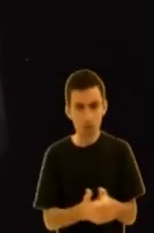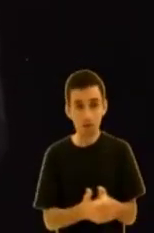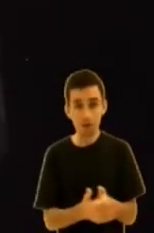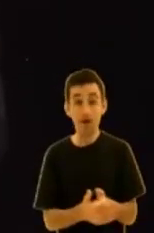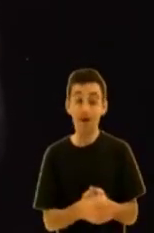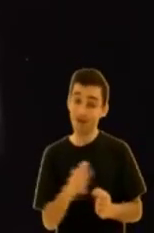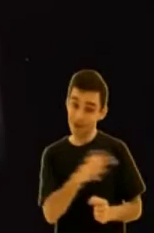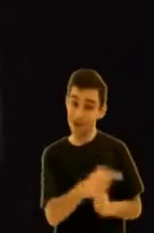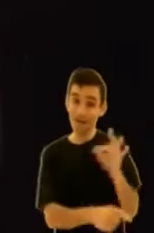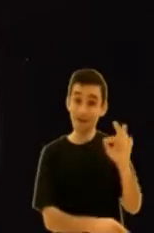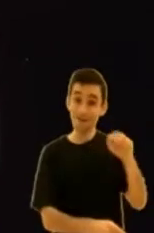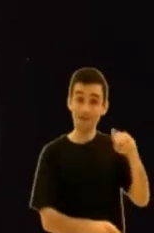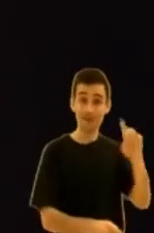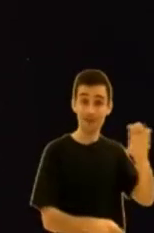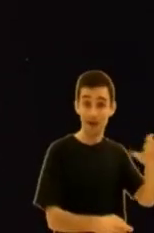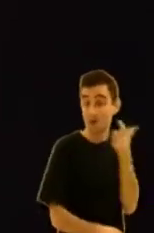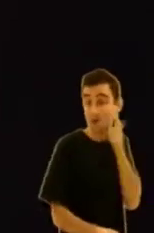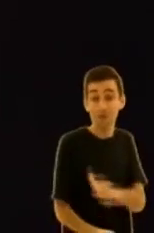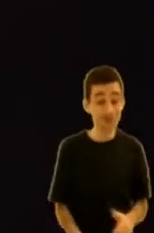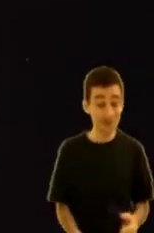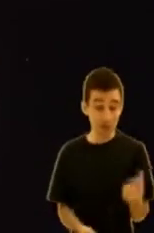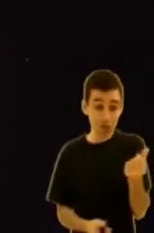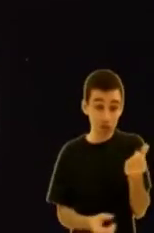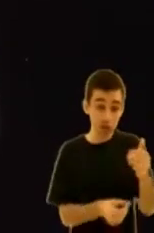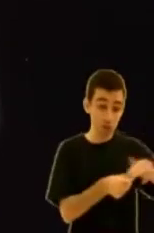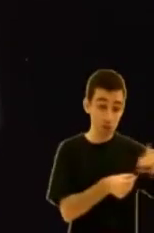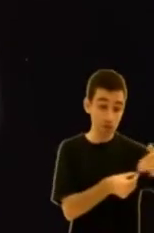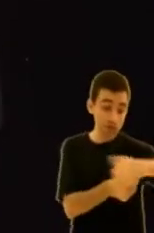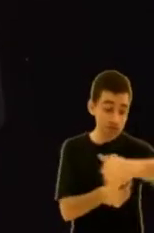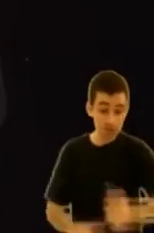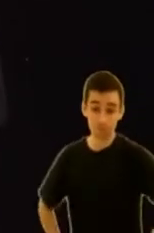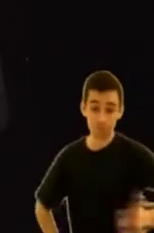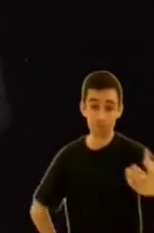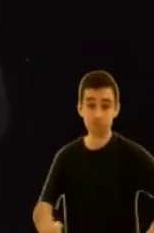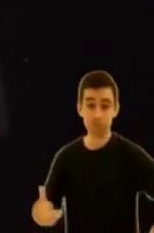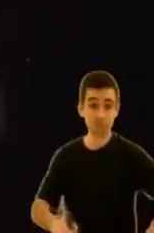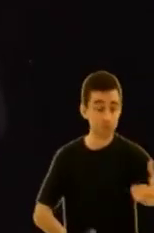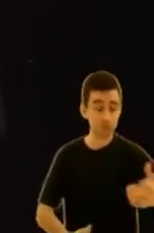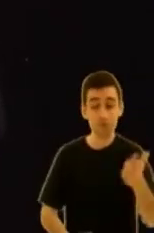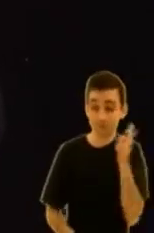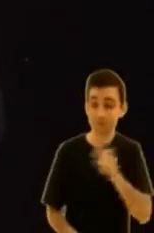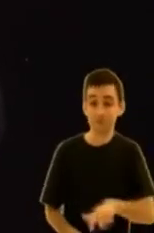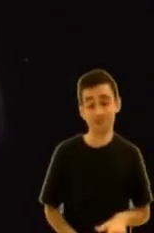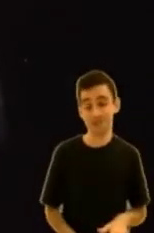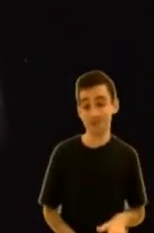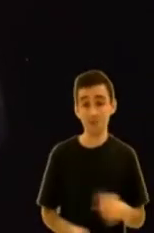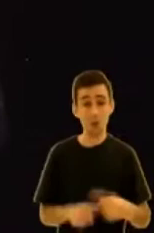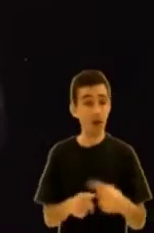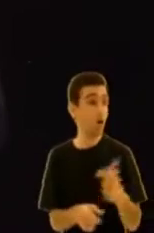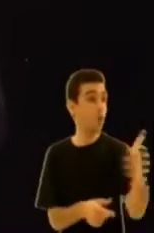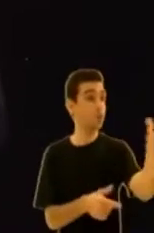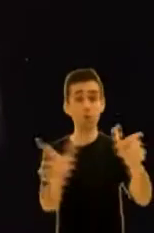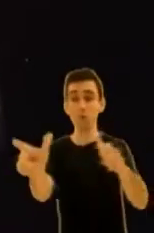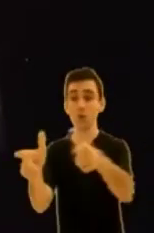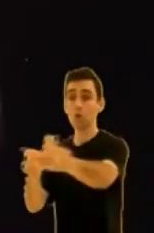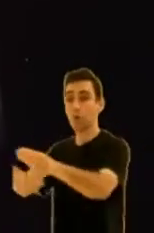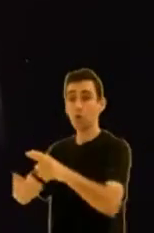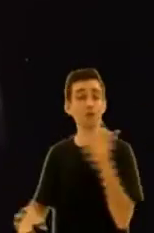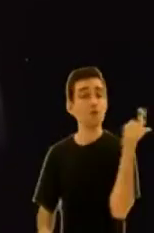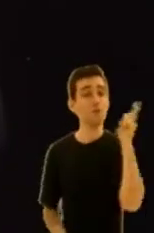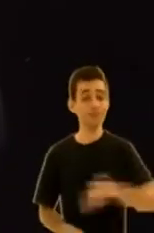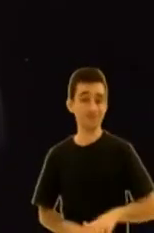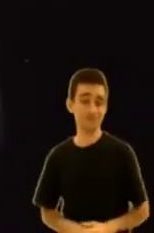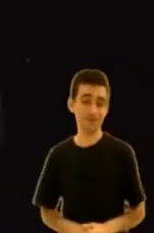FNDE está fazendo é liberando recursos municipais para que esses recursos possam ser bem alocados em outras ações. Isso